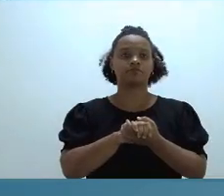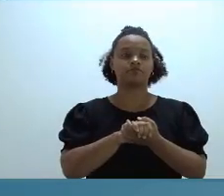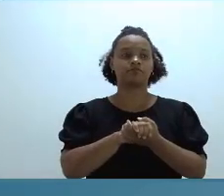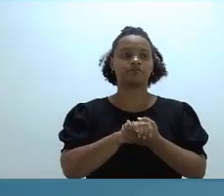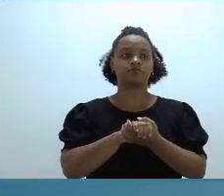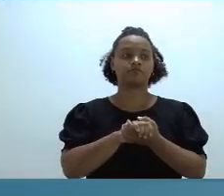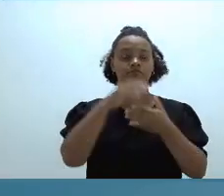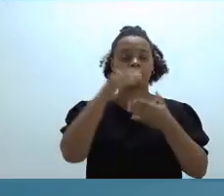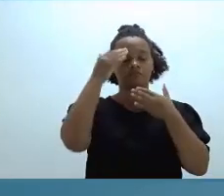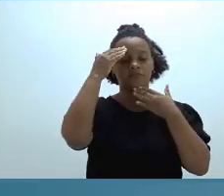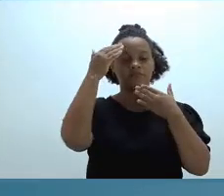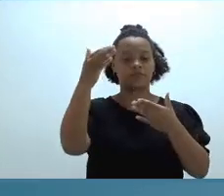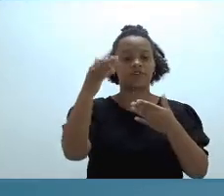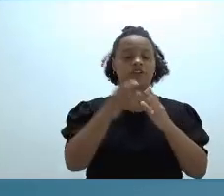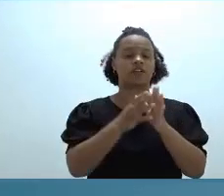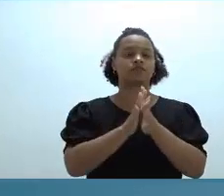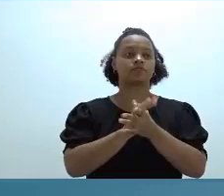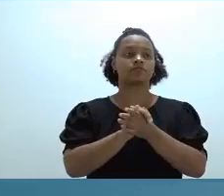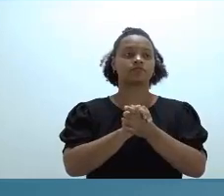Obrigado, desembargadora Gouveia.